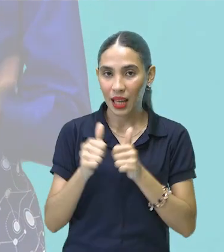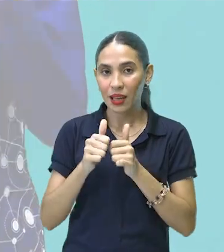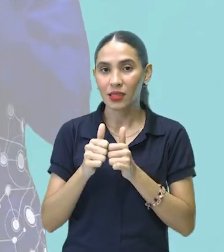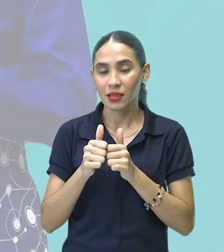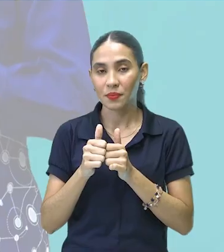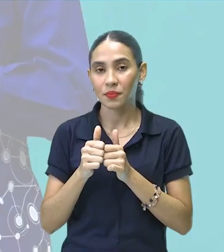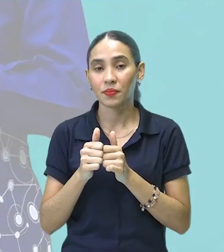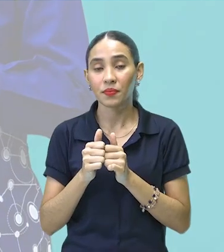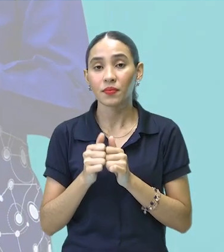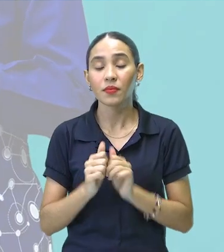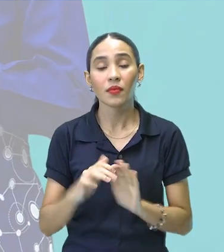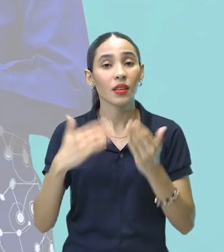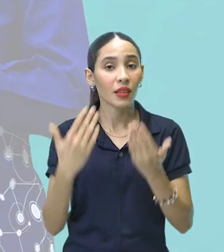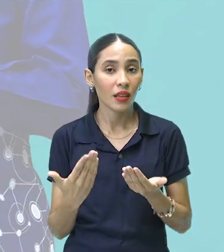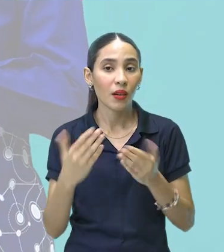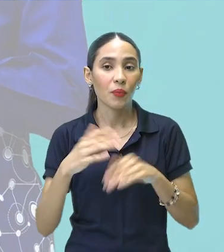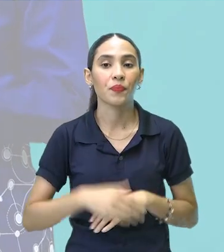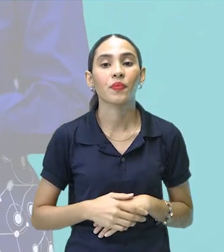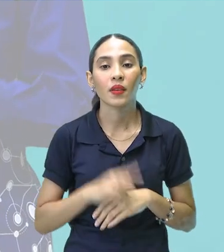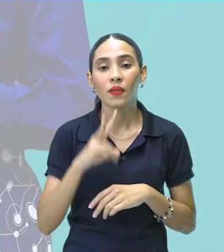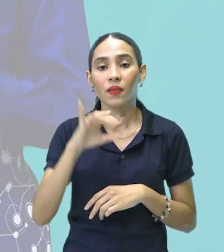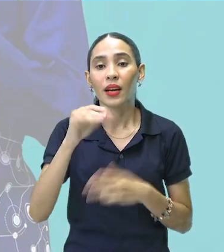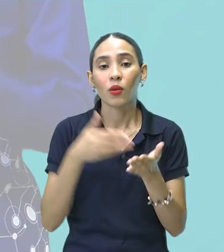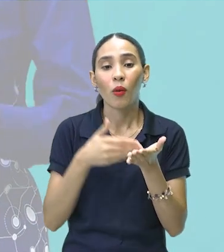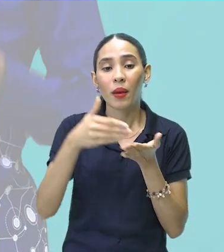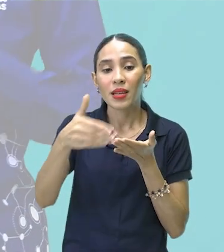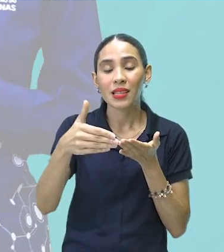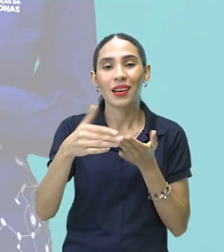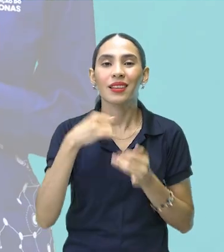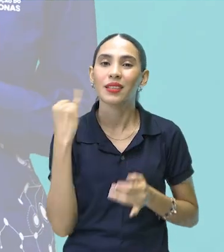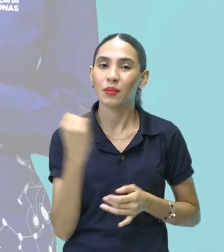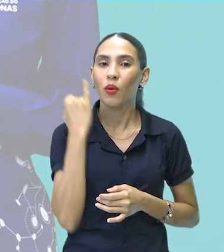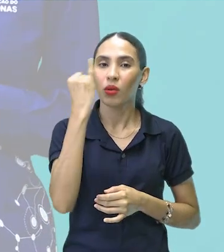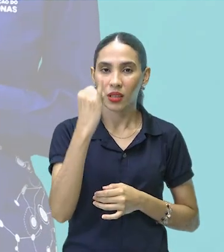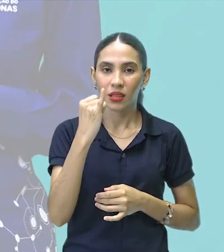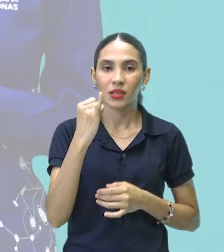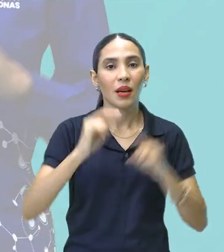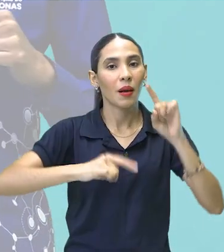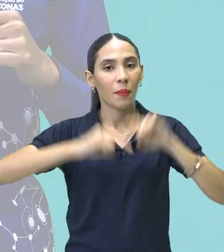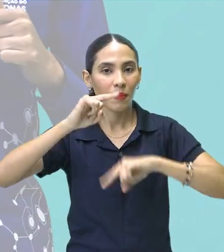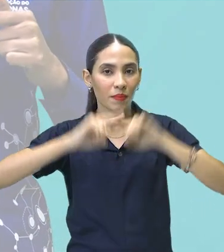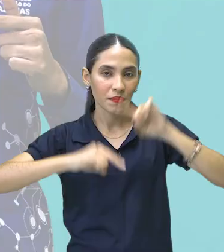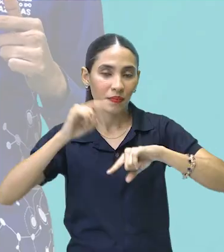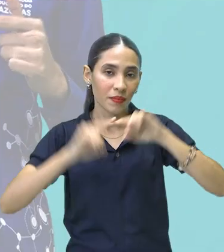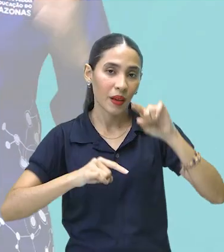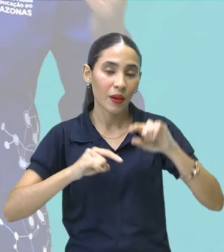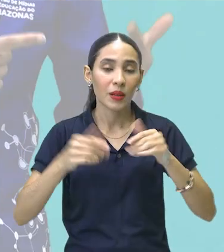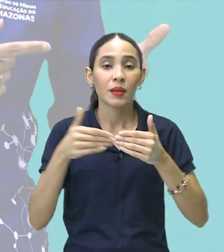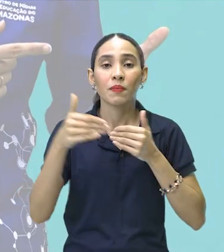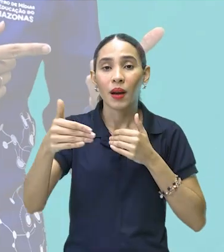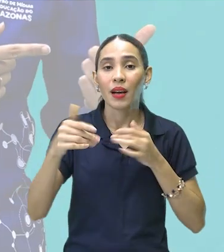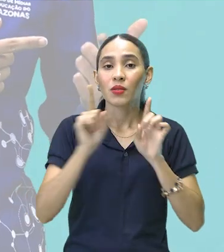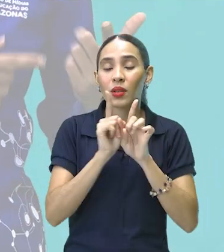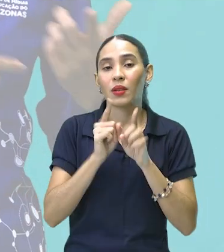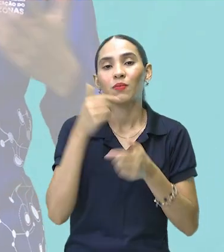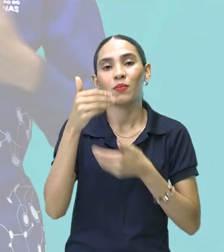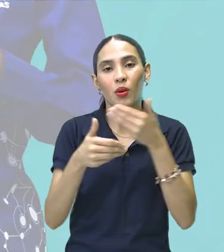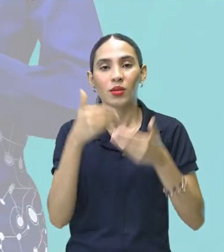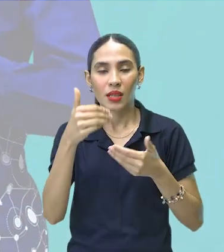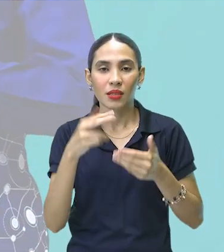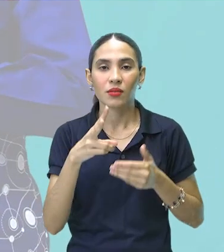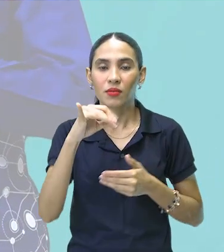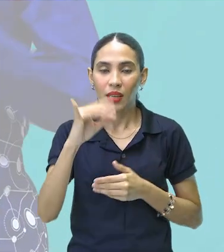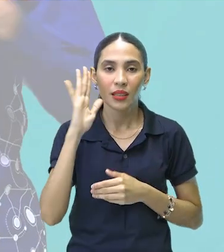interpretação. Automaticamente eu vou começar a dar importância para esse símbolo. E isso passa a ser um processo que eu